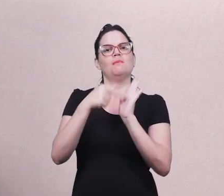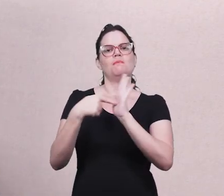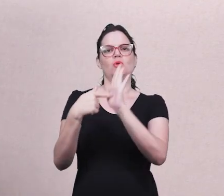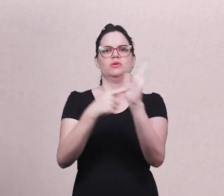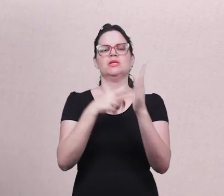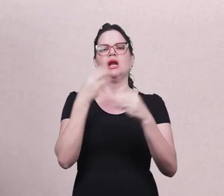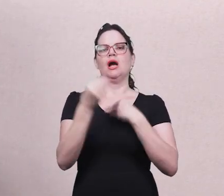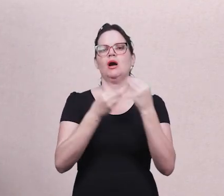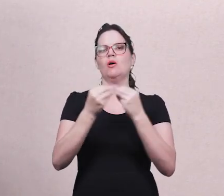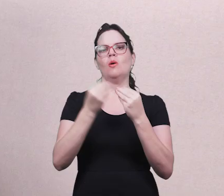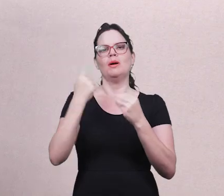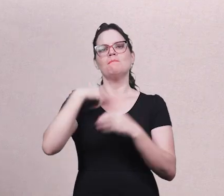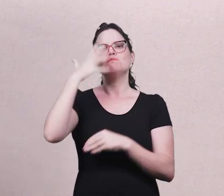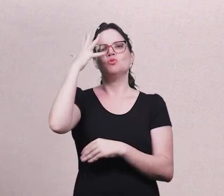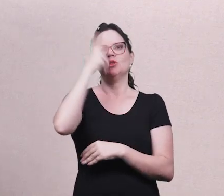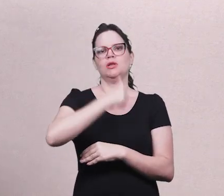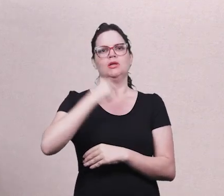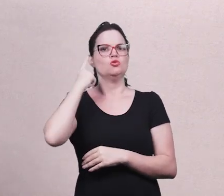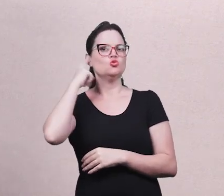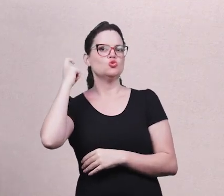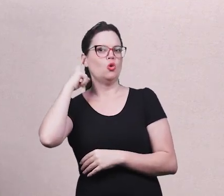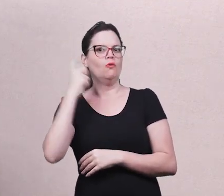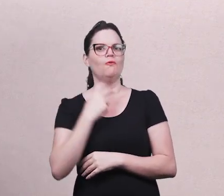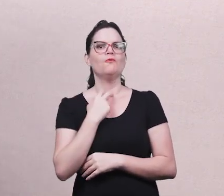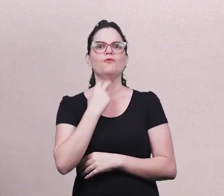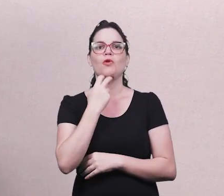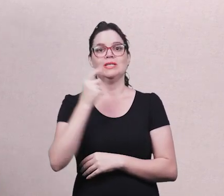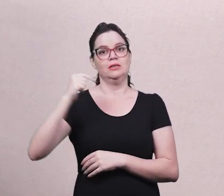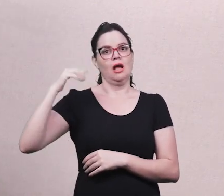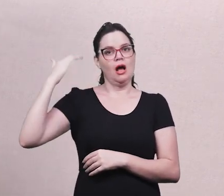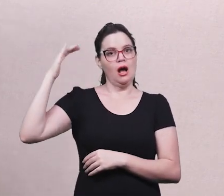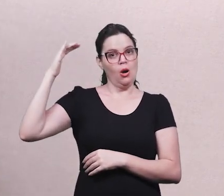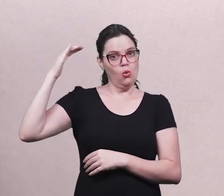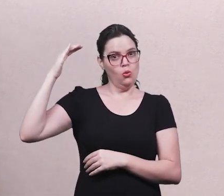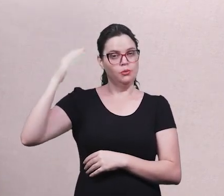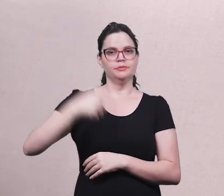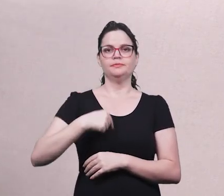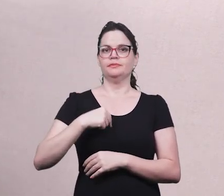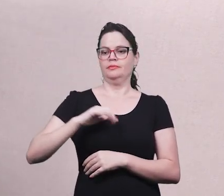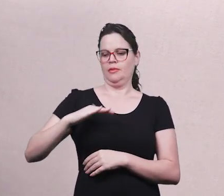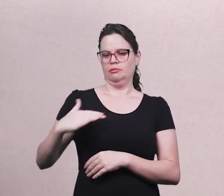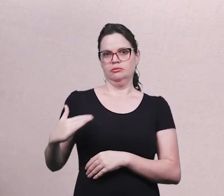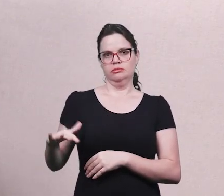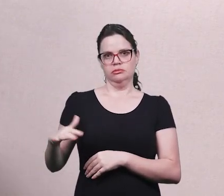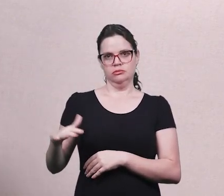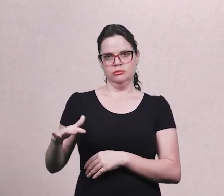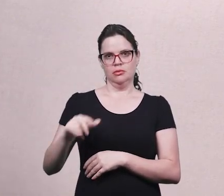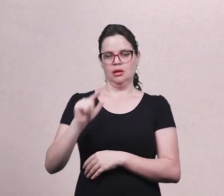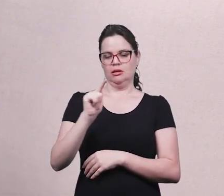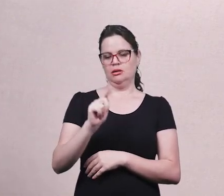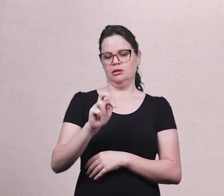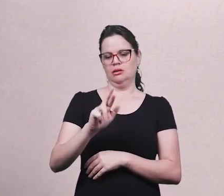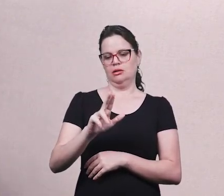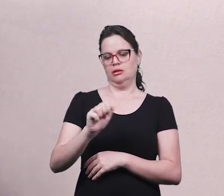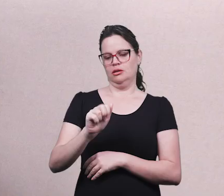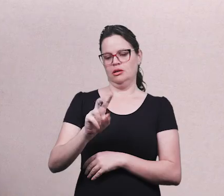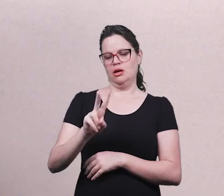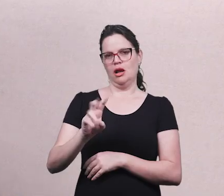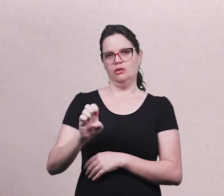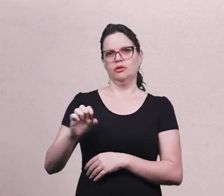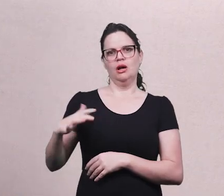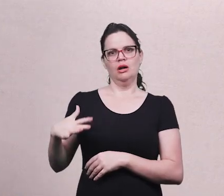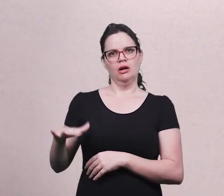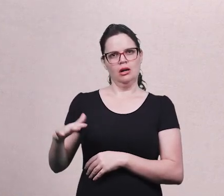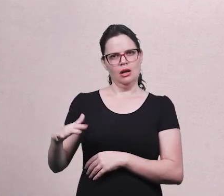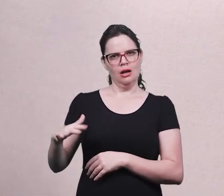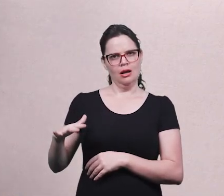tenha um timbre bonito. E isso para o agudo. E o grave? Também. O grave, a diferença